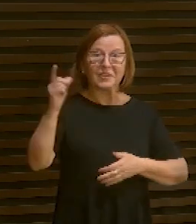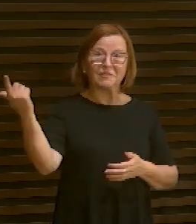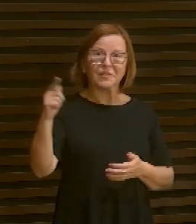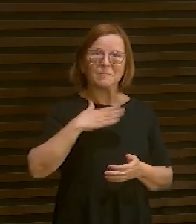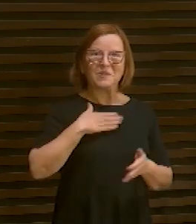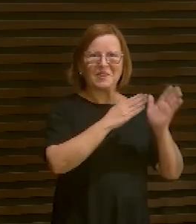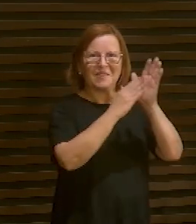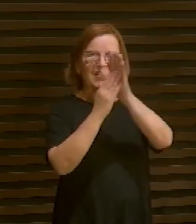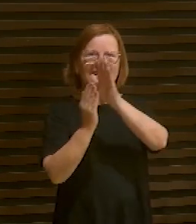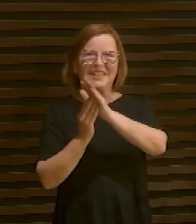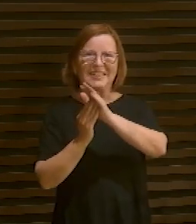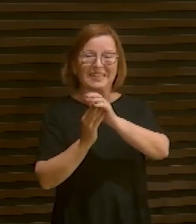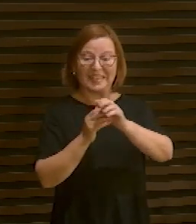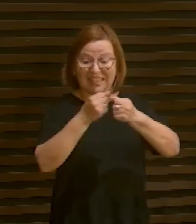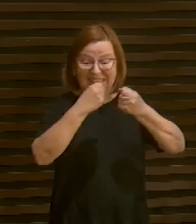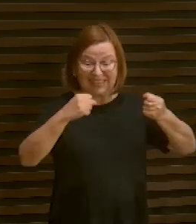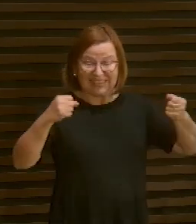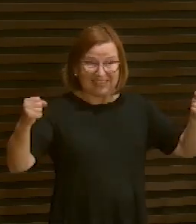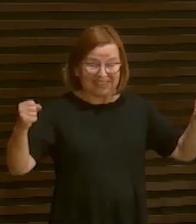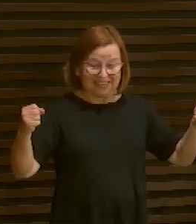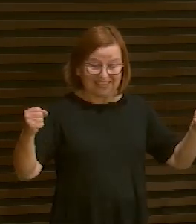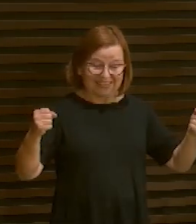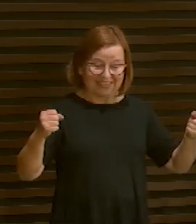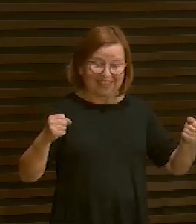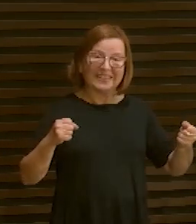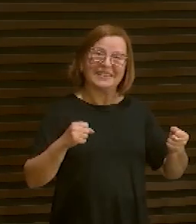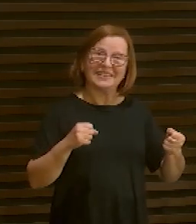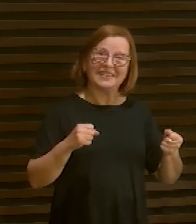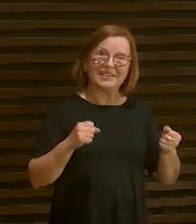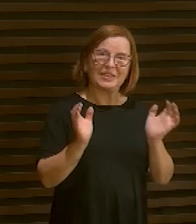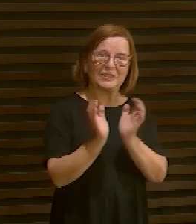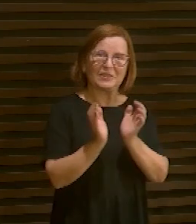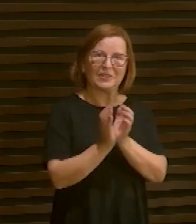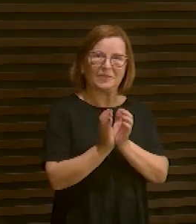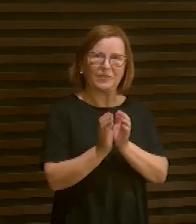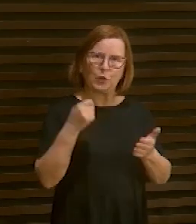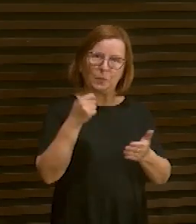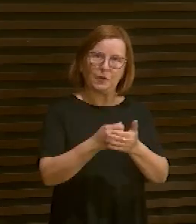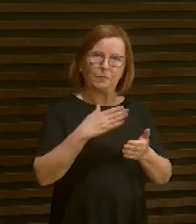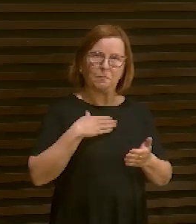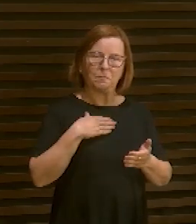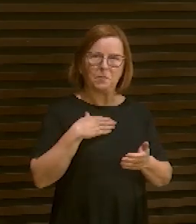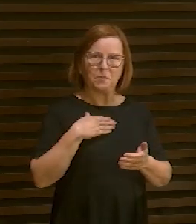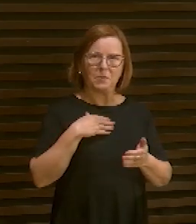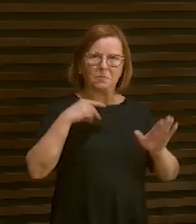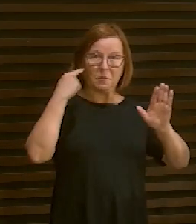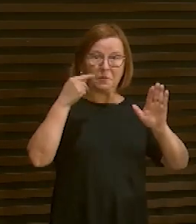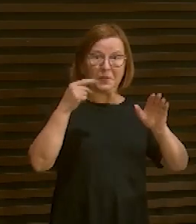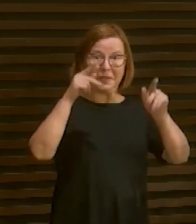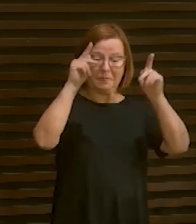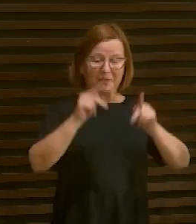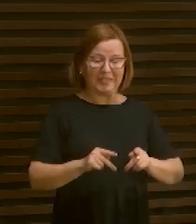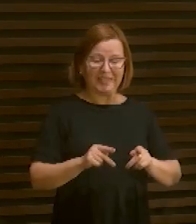meu louvor na grande congregação, cumprirei os meus votos na presença dos que o